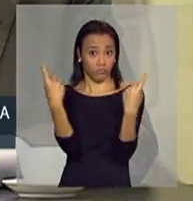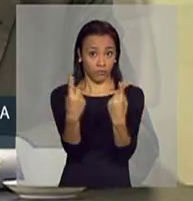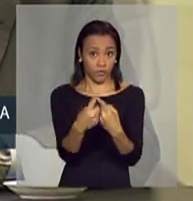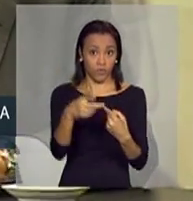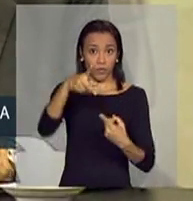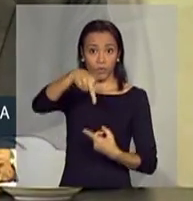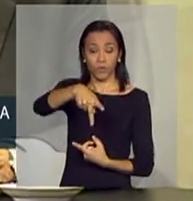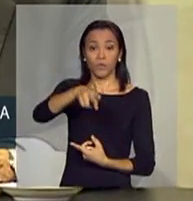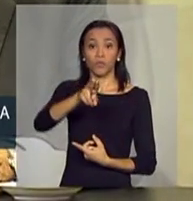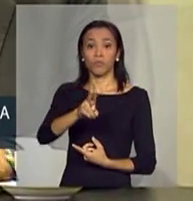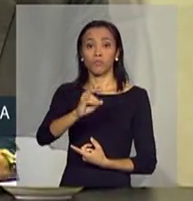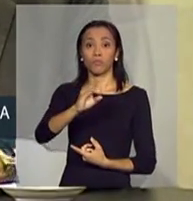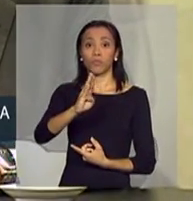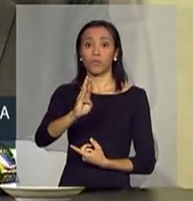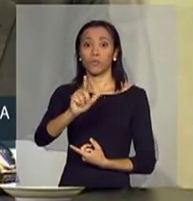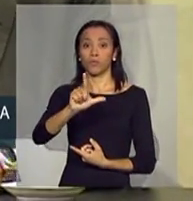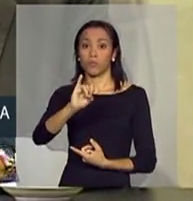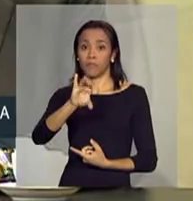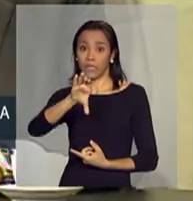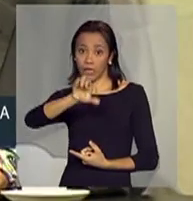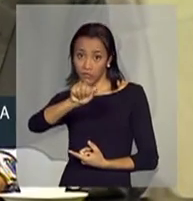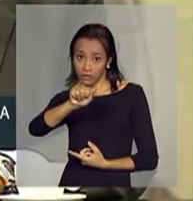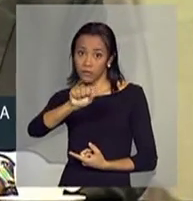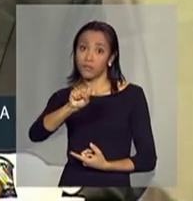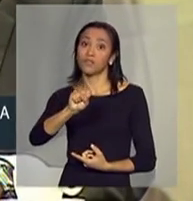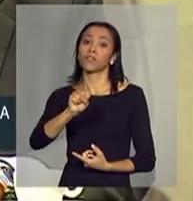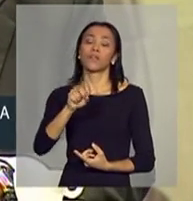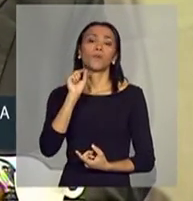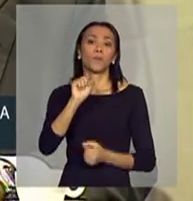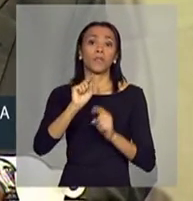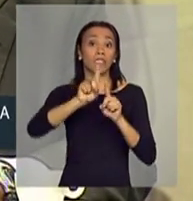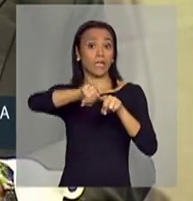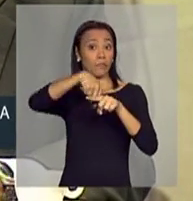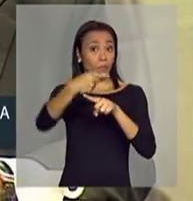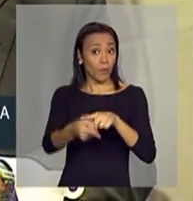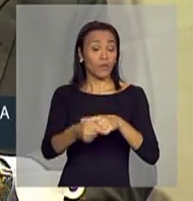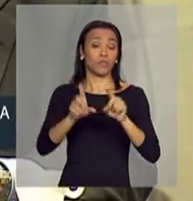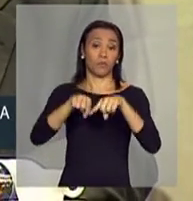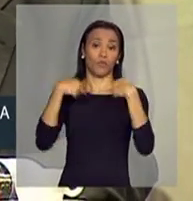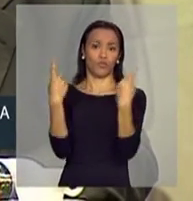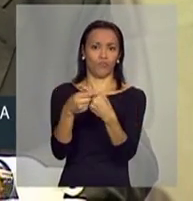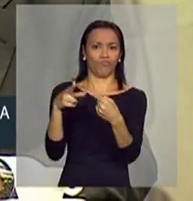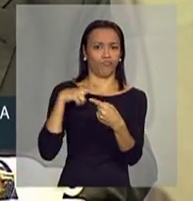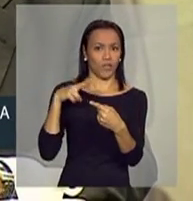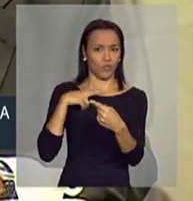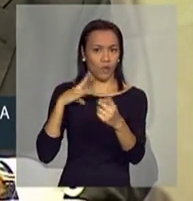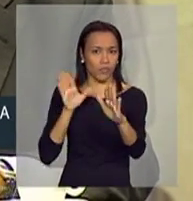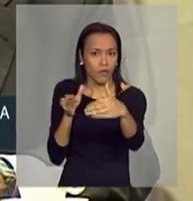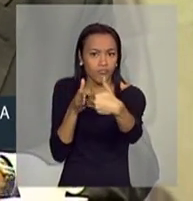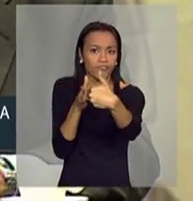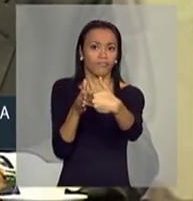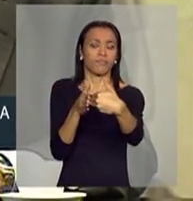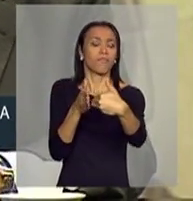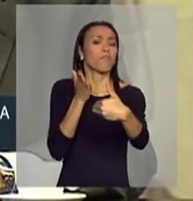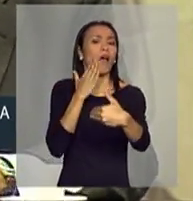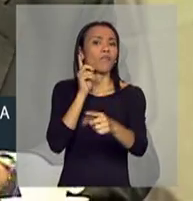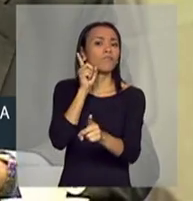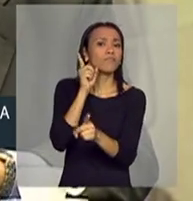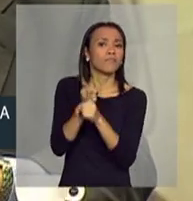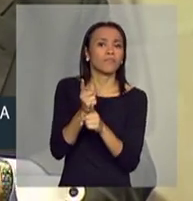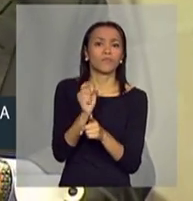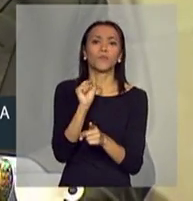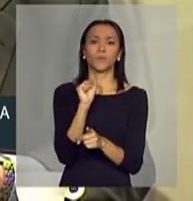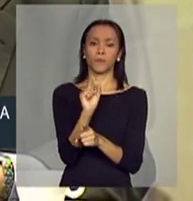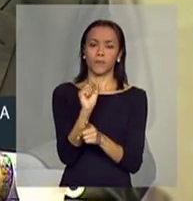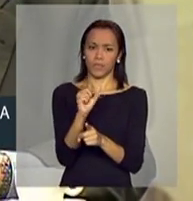casos, reservando para audiências privadas, quando realmente verificarmos